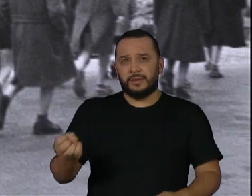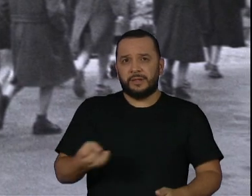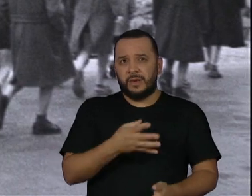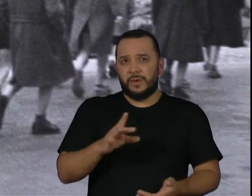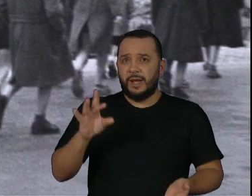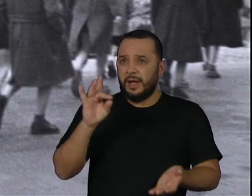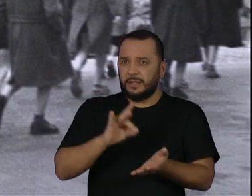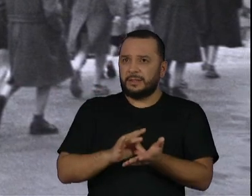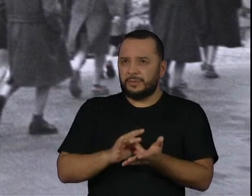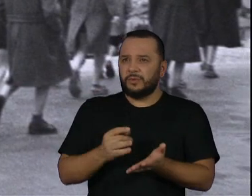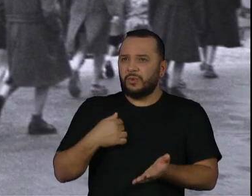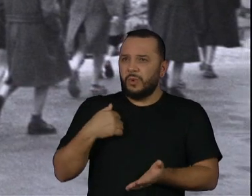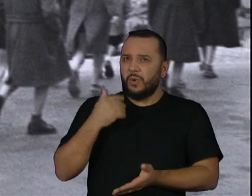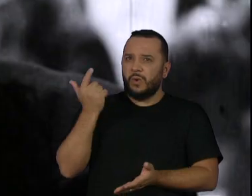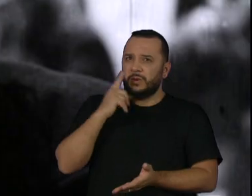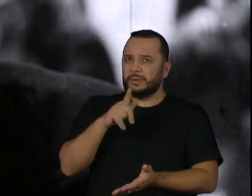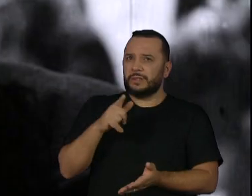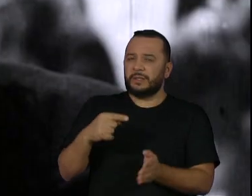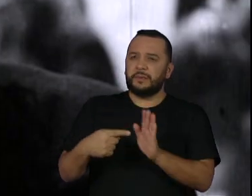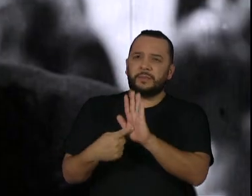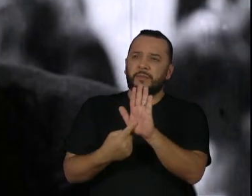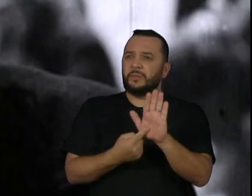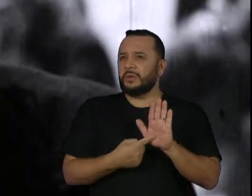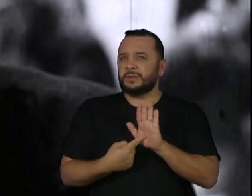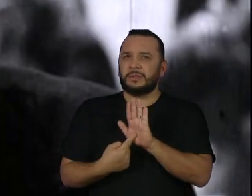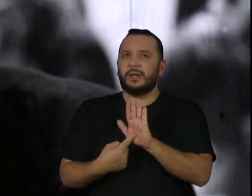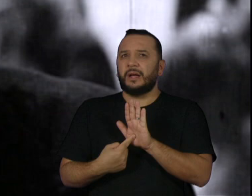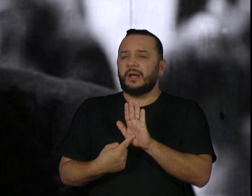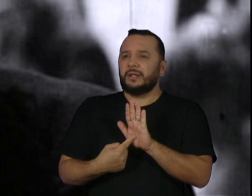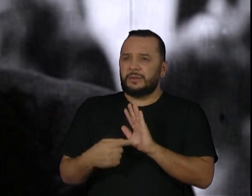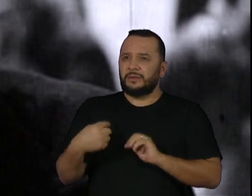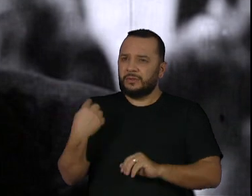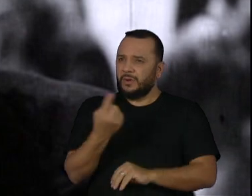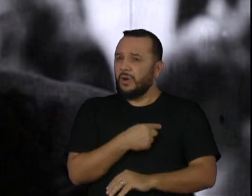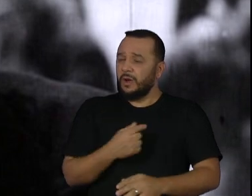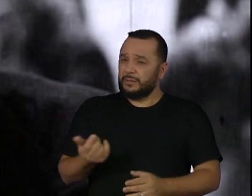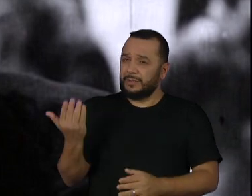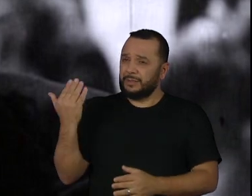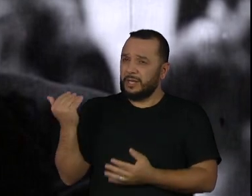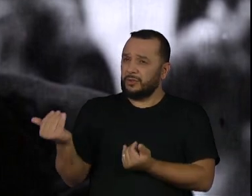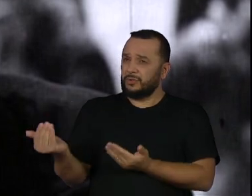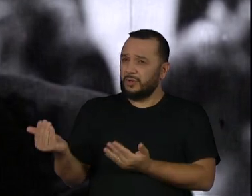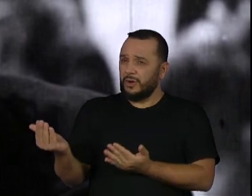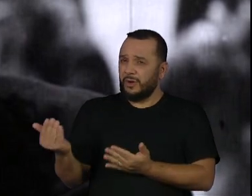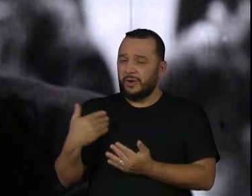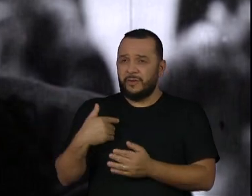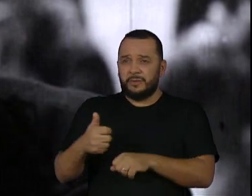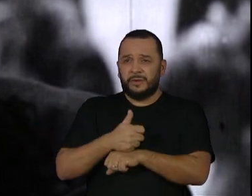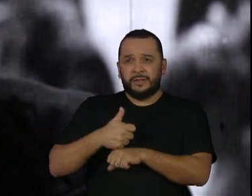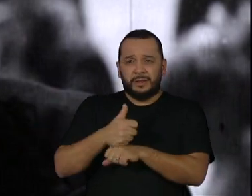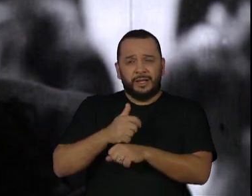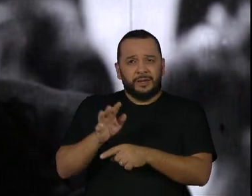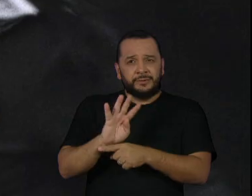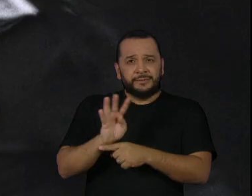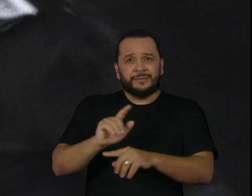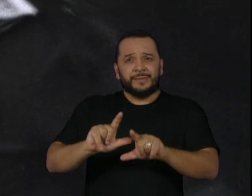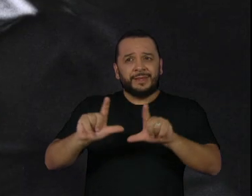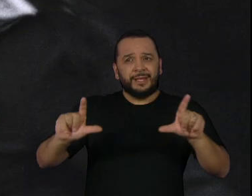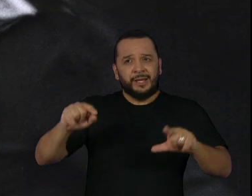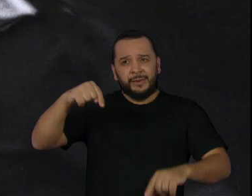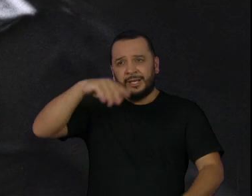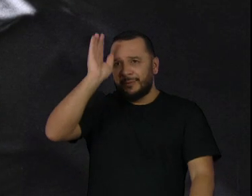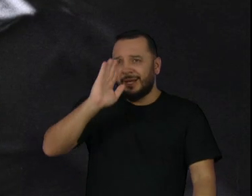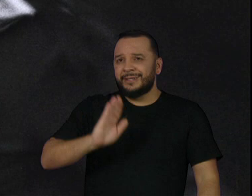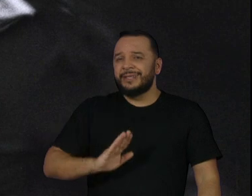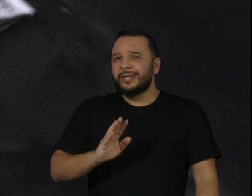nos possibilitou, a nós jovens cineastas, candidatos a cineastas no Brasil, a encontrar